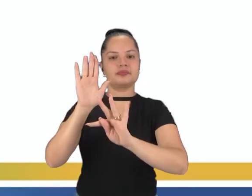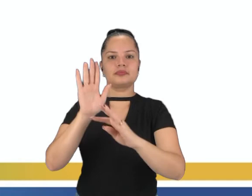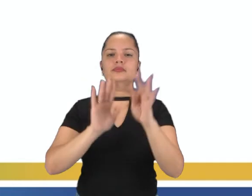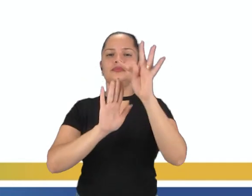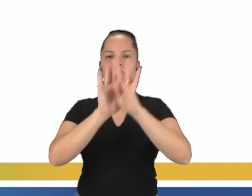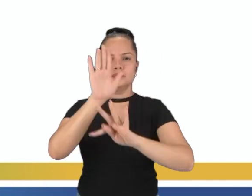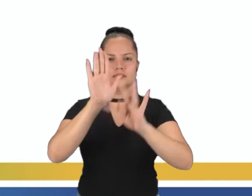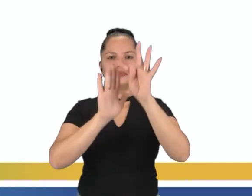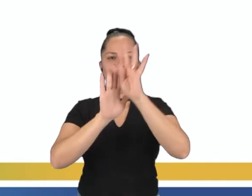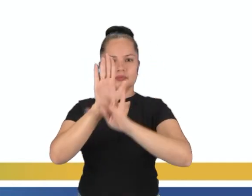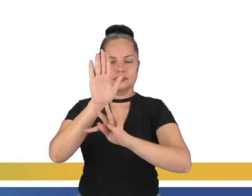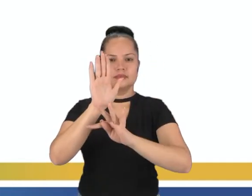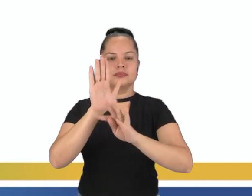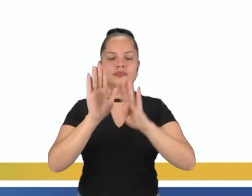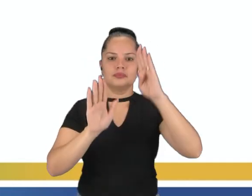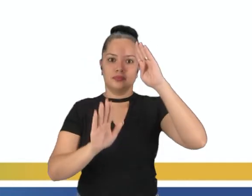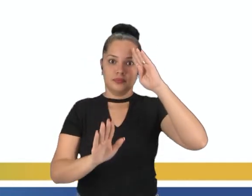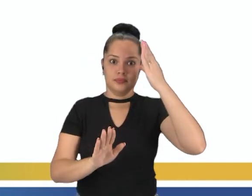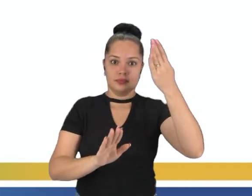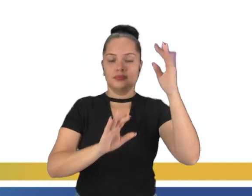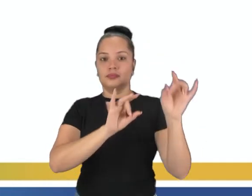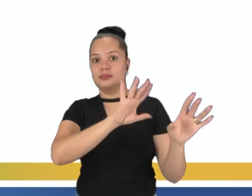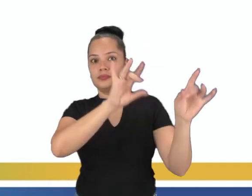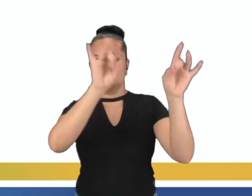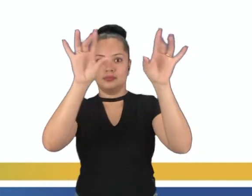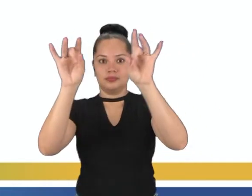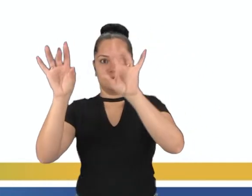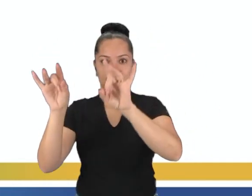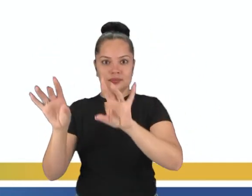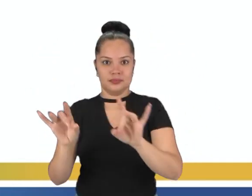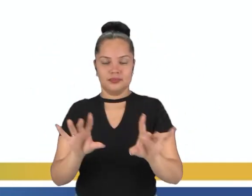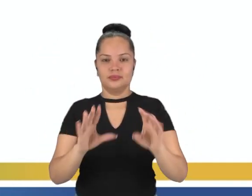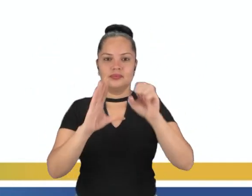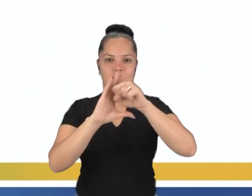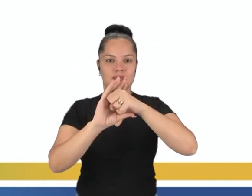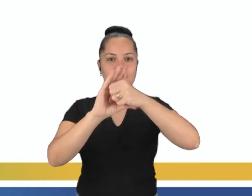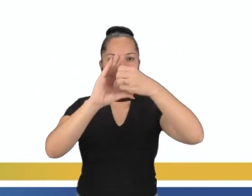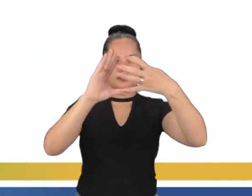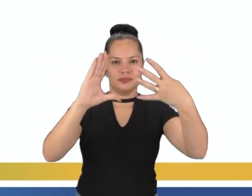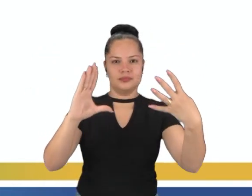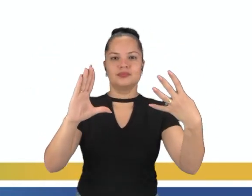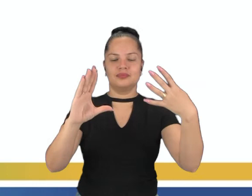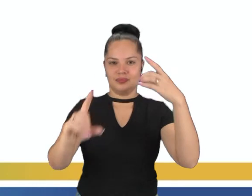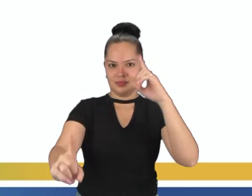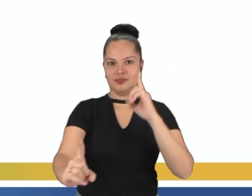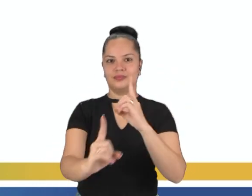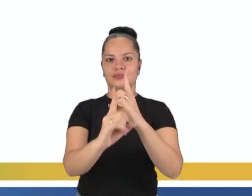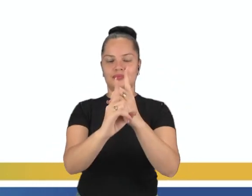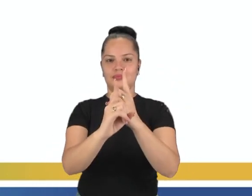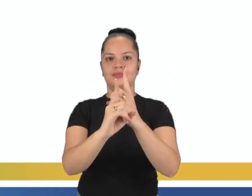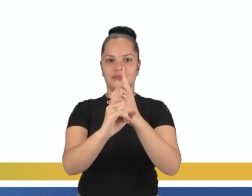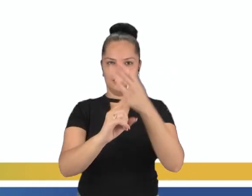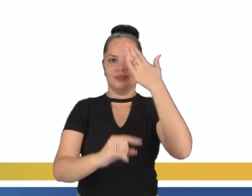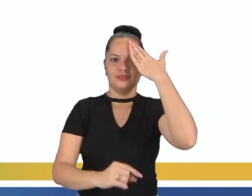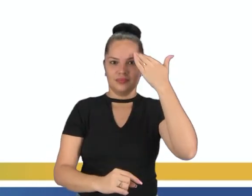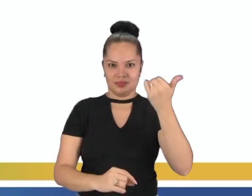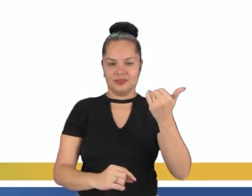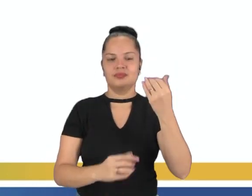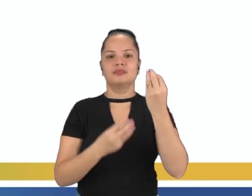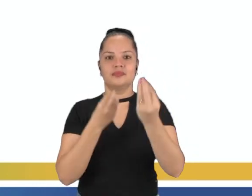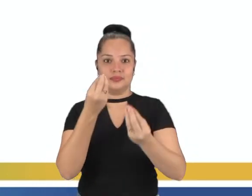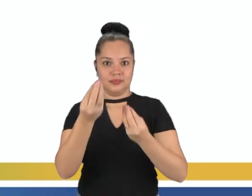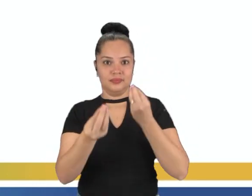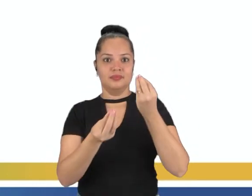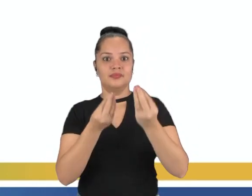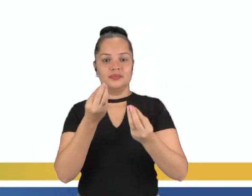textos com uma função específica, eles têm características específicas que nos ajudam a identificá-los e distingui-los em meio a